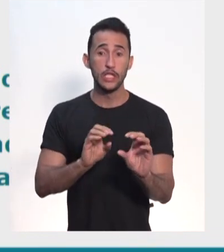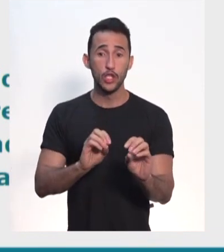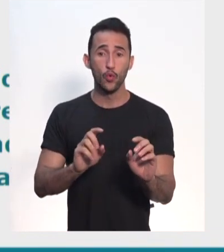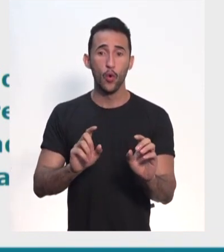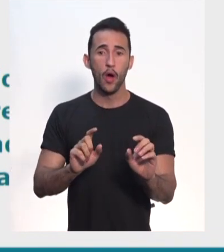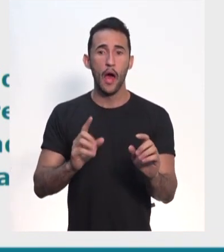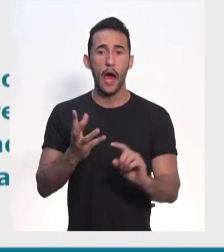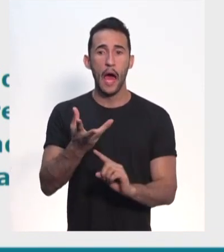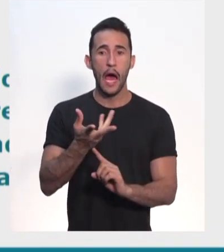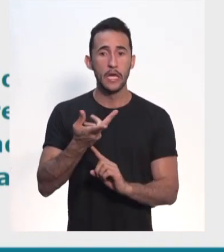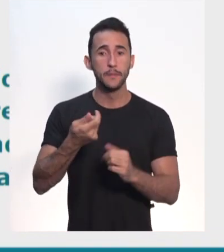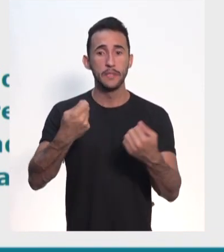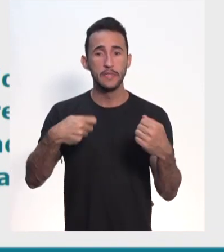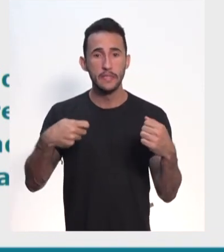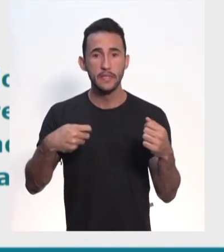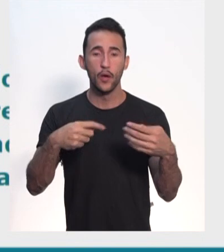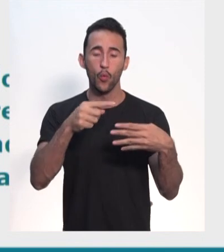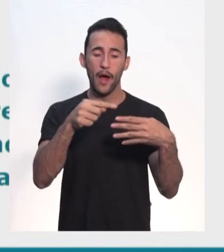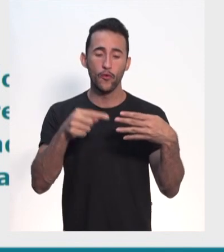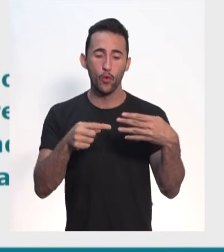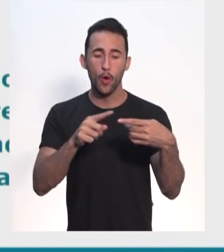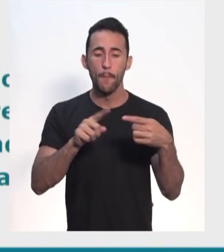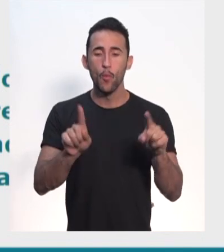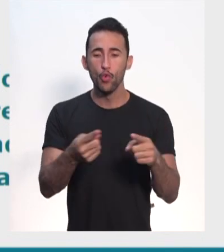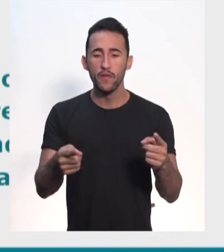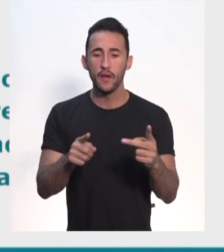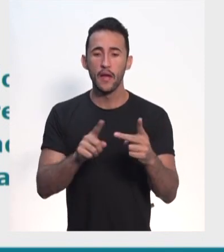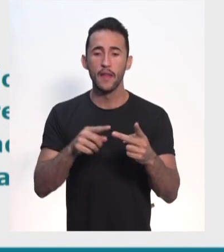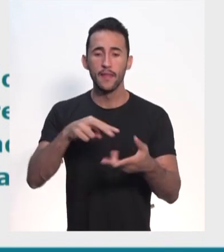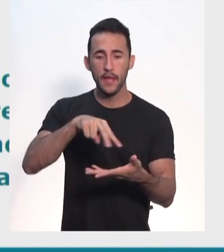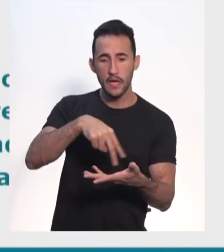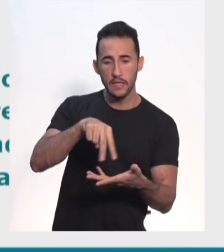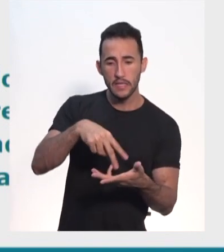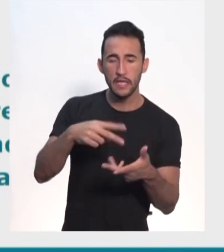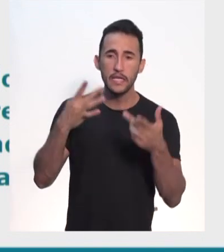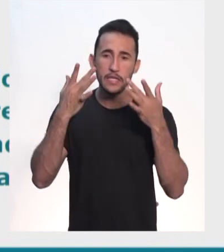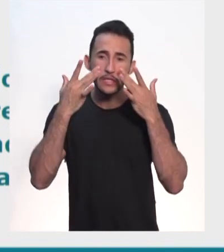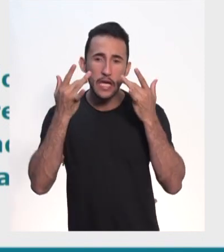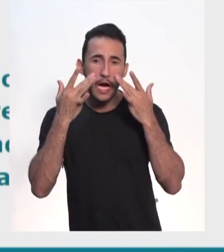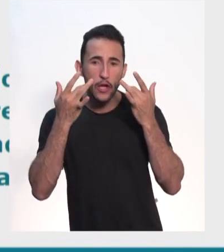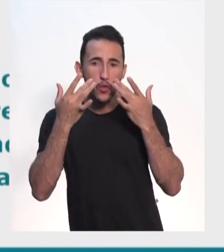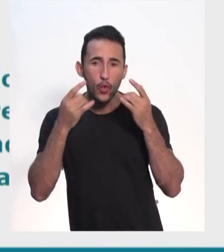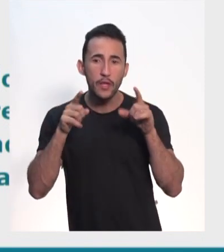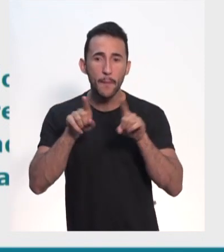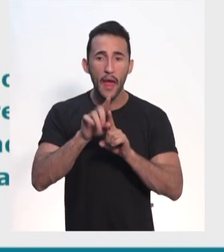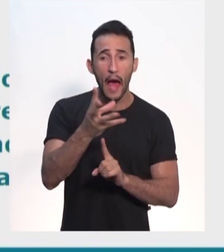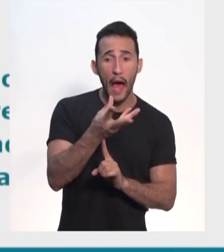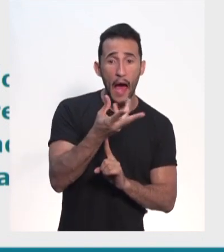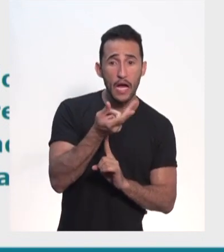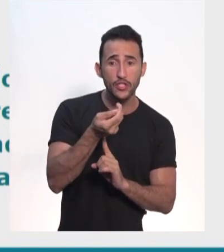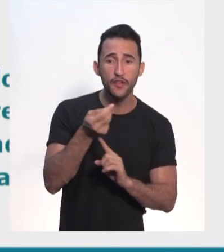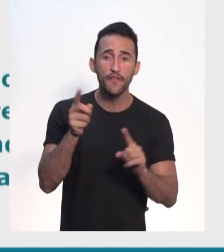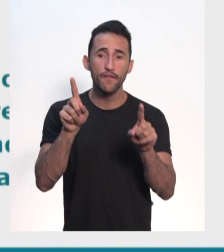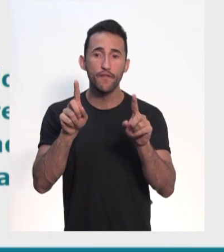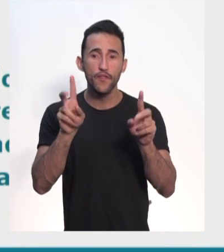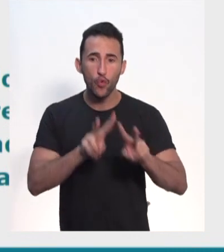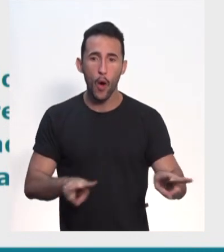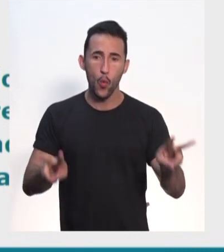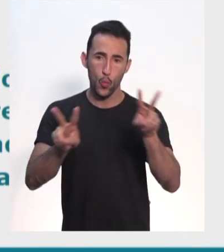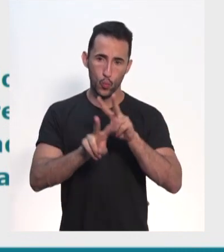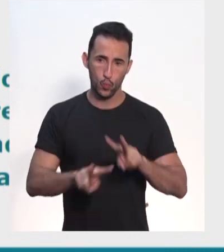Uma coisa muito importante é que todos saibam como encontrar os materiais na versão digital. Então, a gente tem material